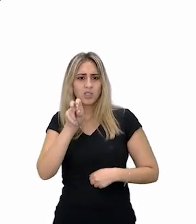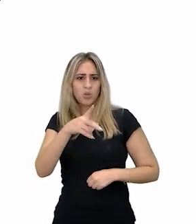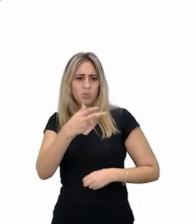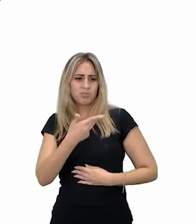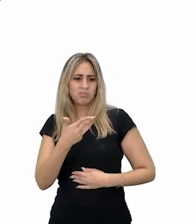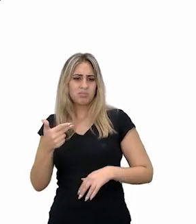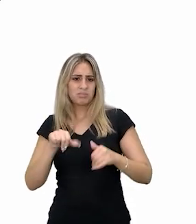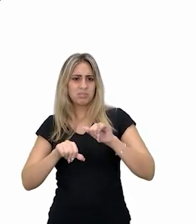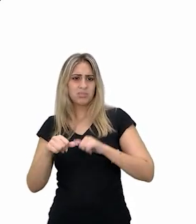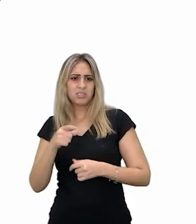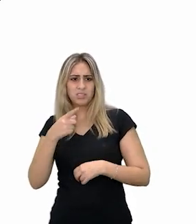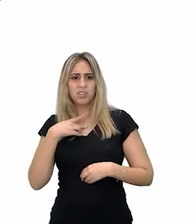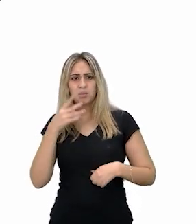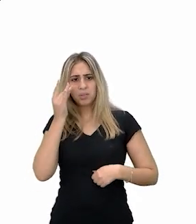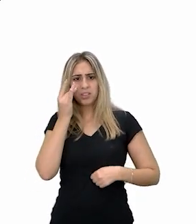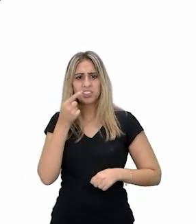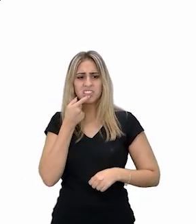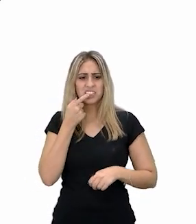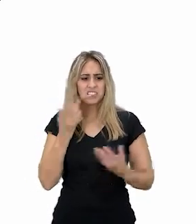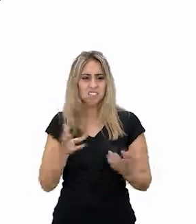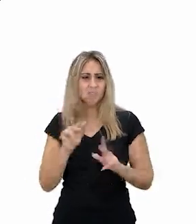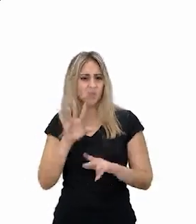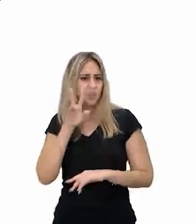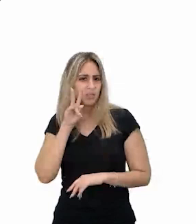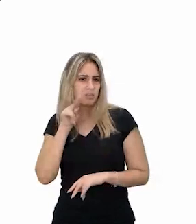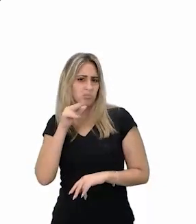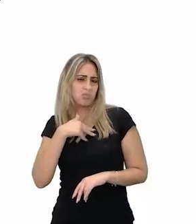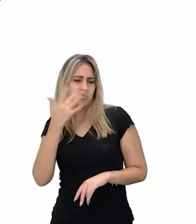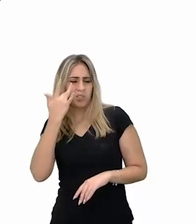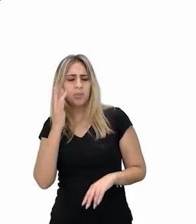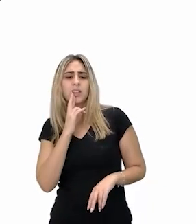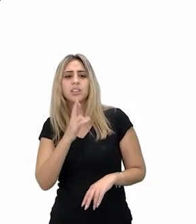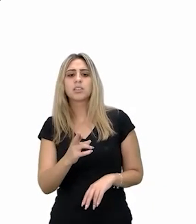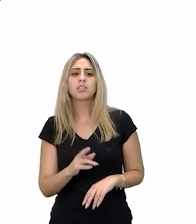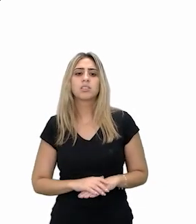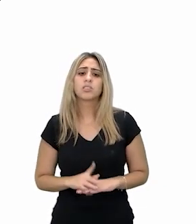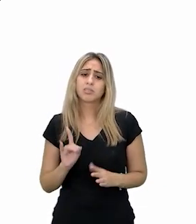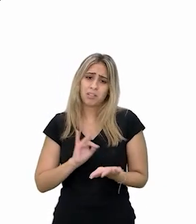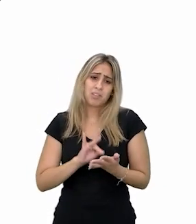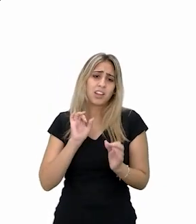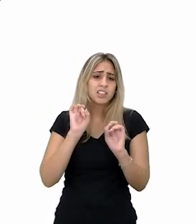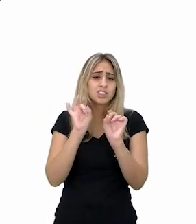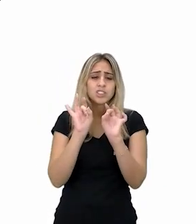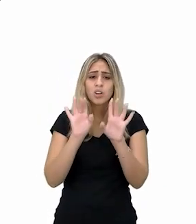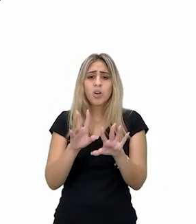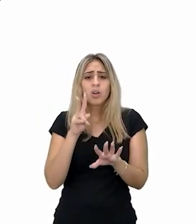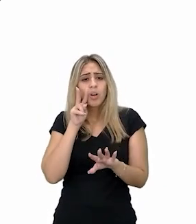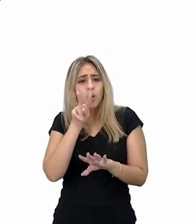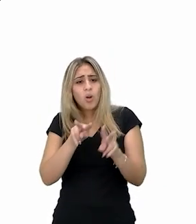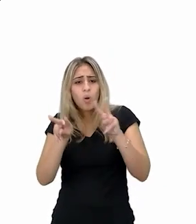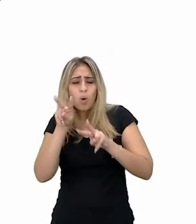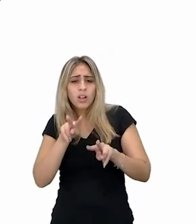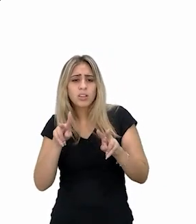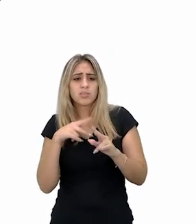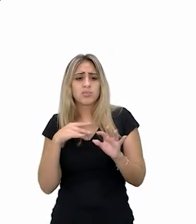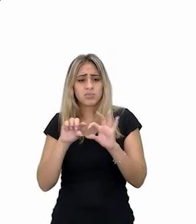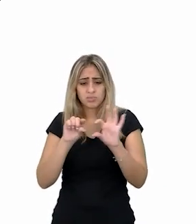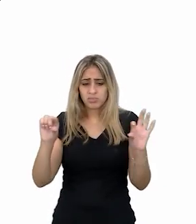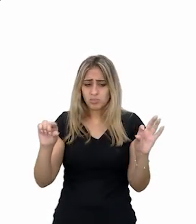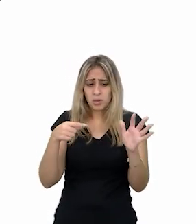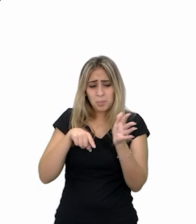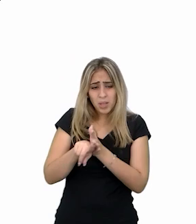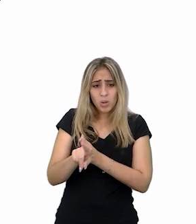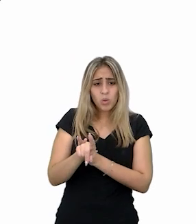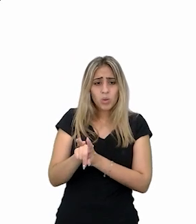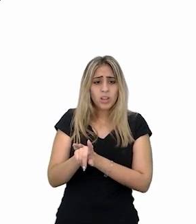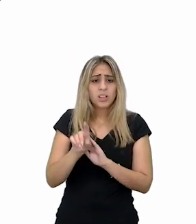essa substância que está presente no esmalte do dente, eu não vou saber responder, quando, na verdade, se a gente olha para a